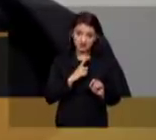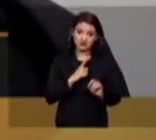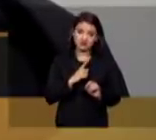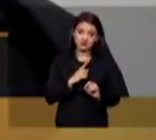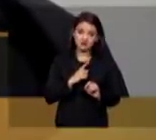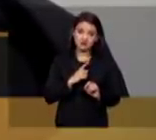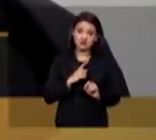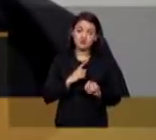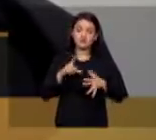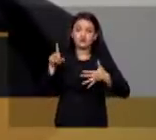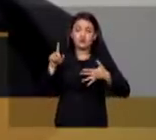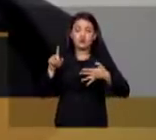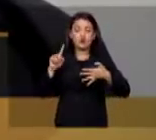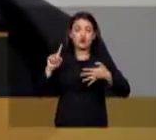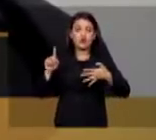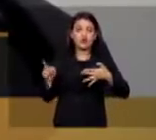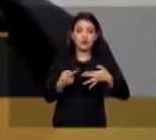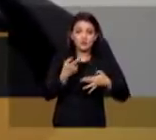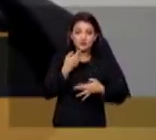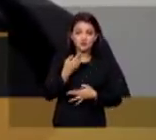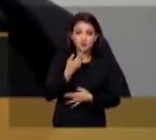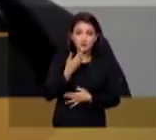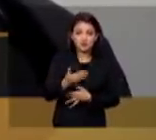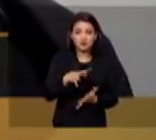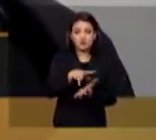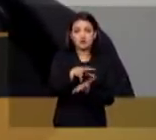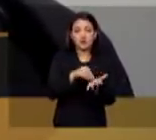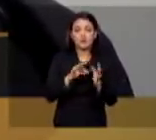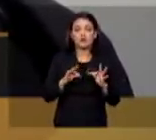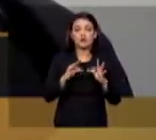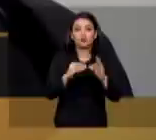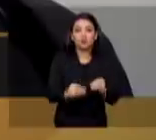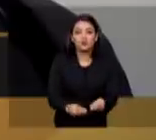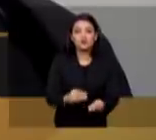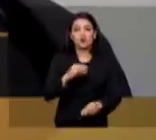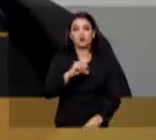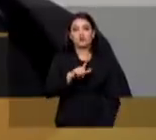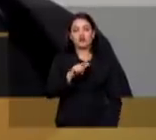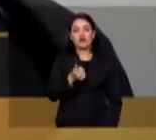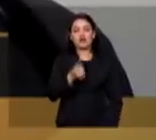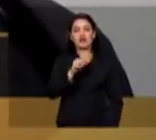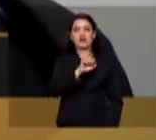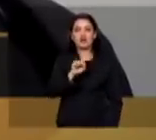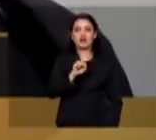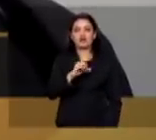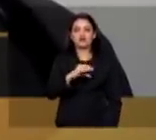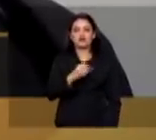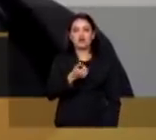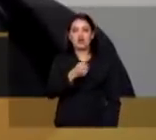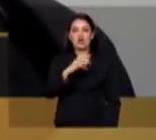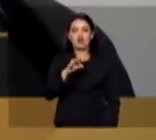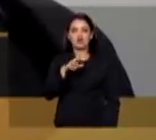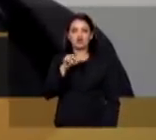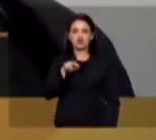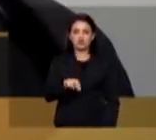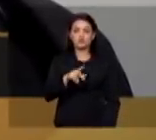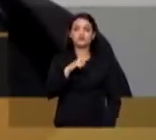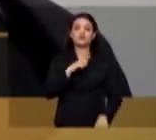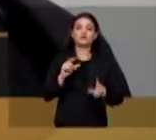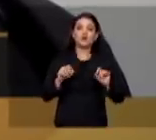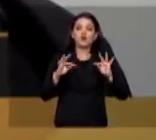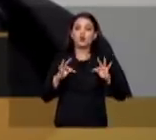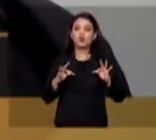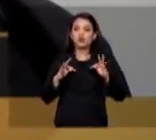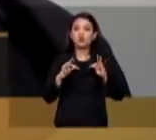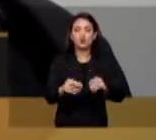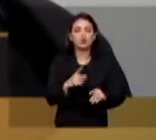às cópias integrais dos autos da Class Action, da Non-Prosecution Agreement, do Cease and Desist Order, todos